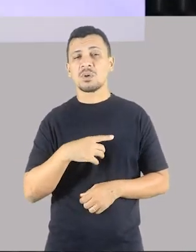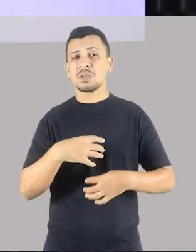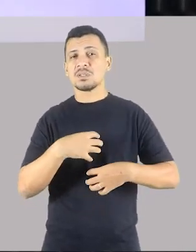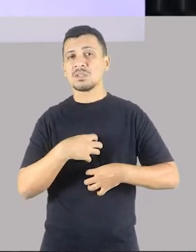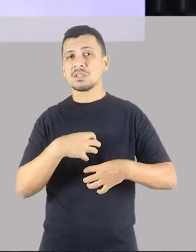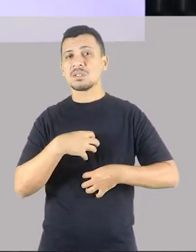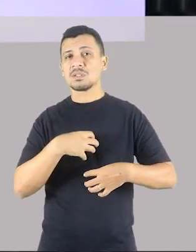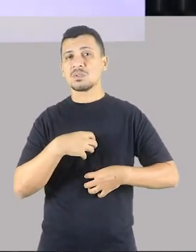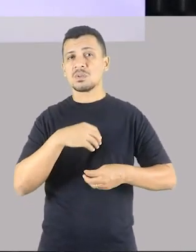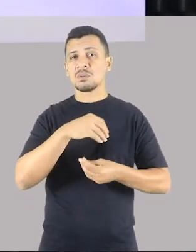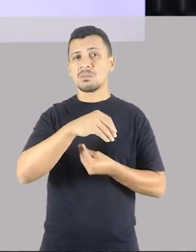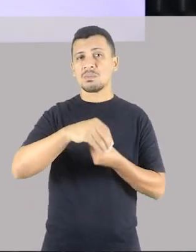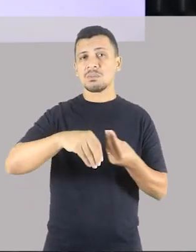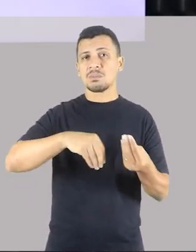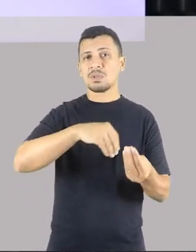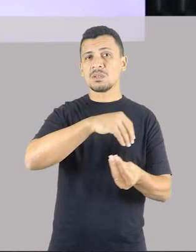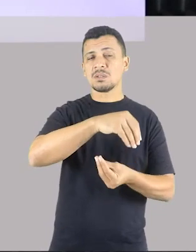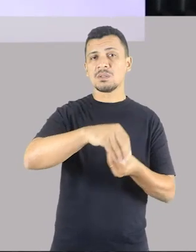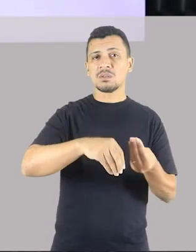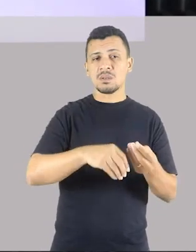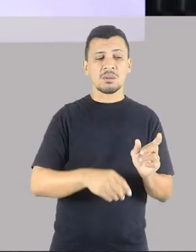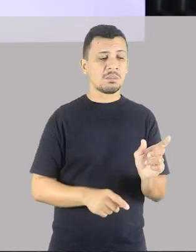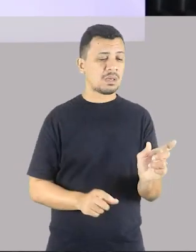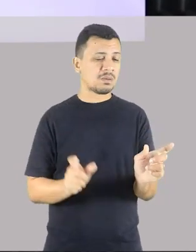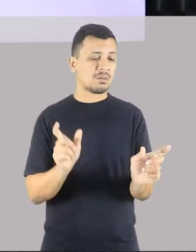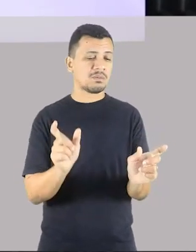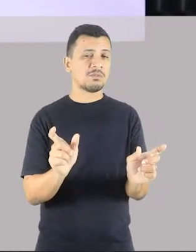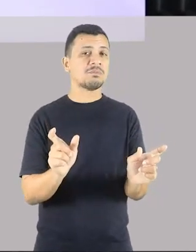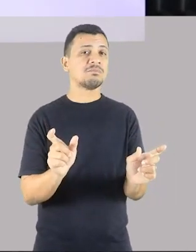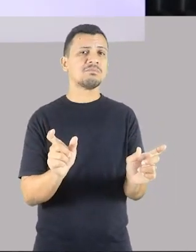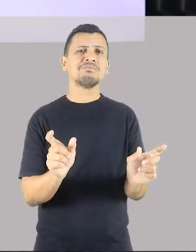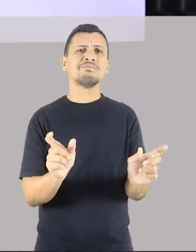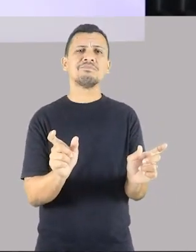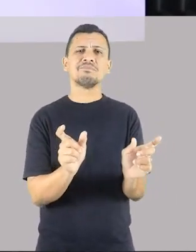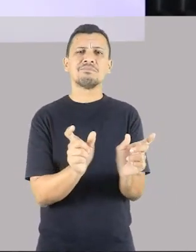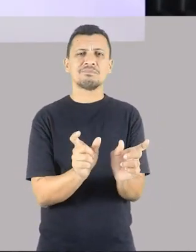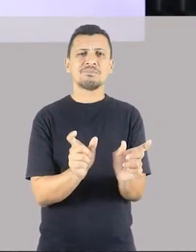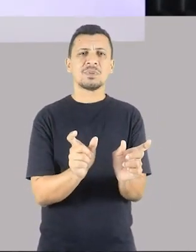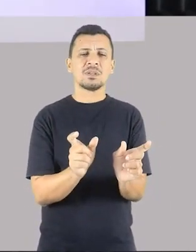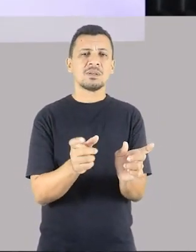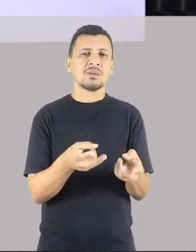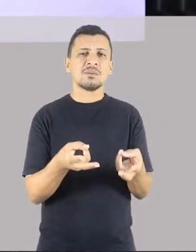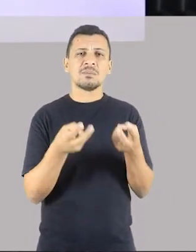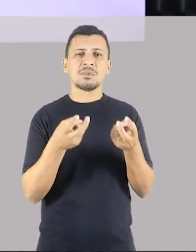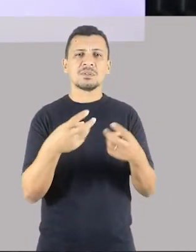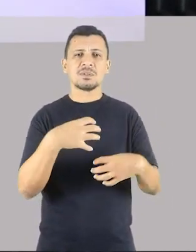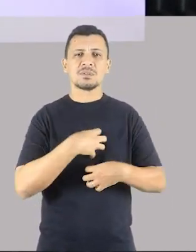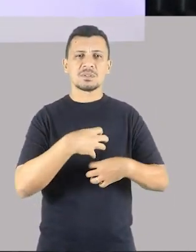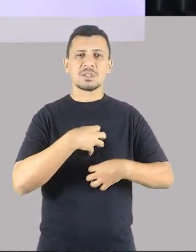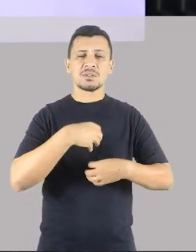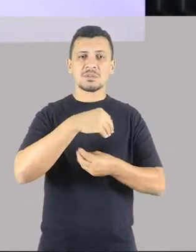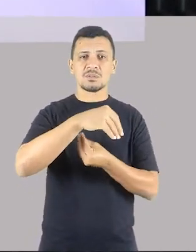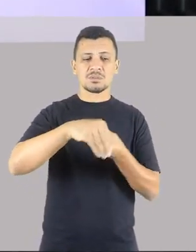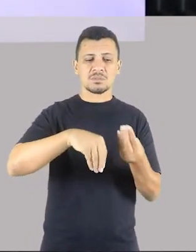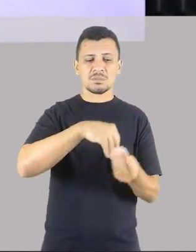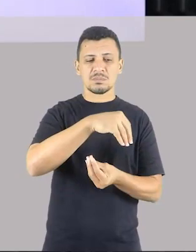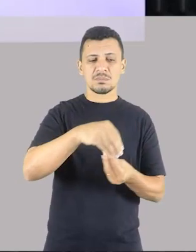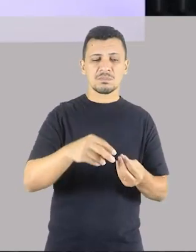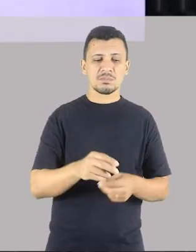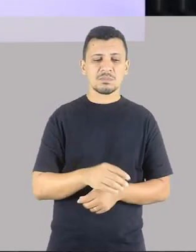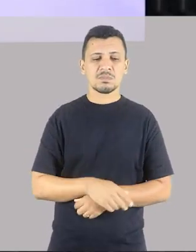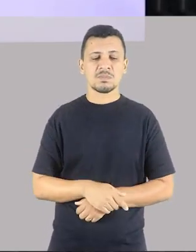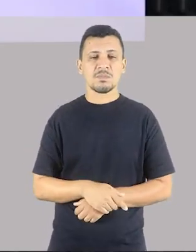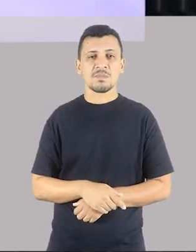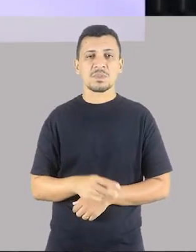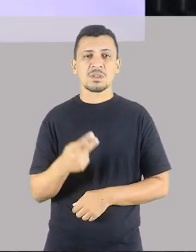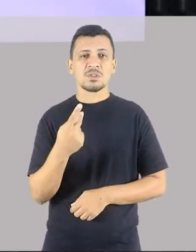sensações, quando você aproxima palavras que dão essa noção de mistura de sensações. Olha só como é simples.